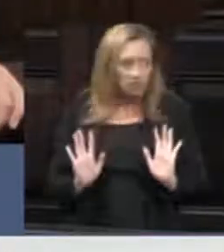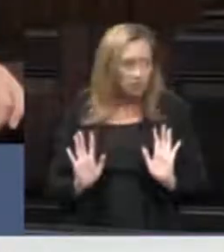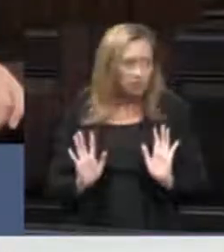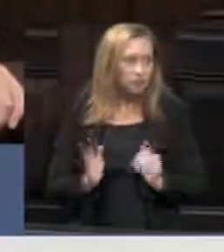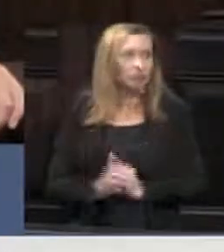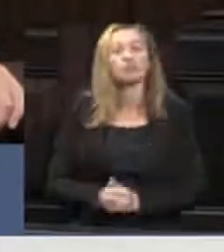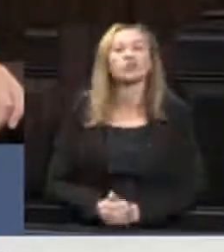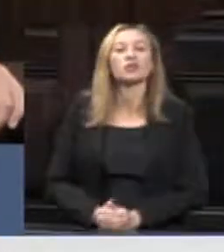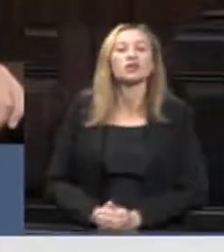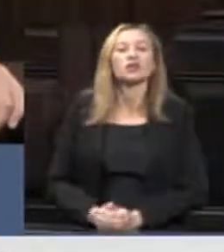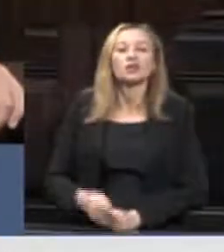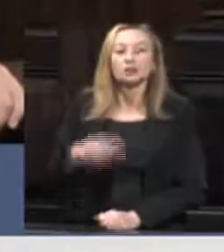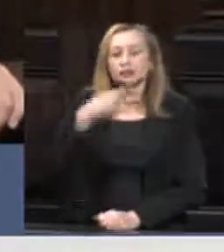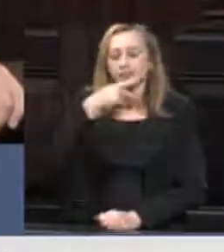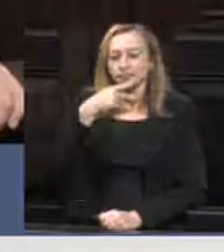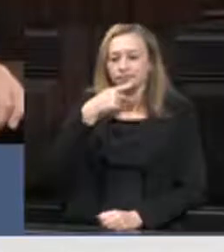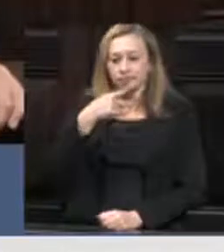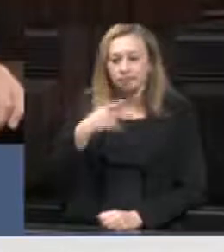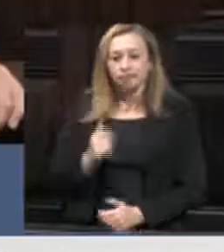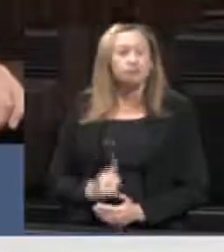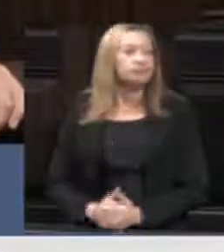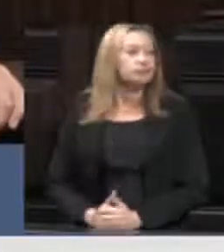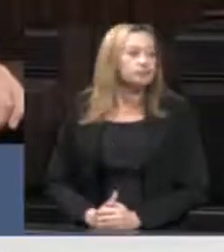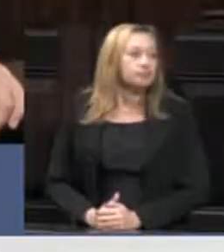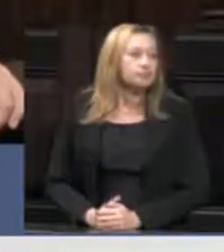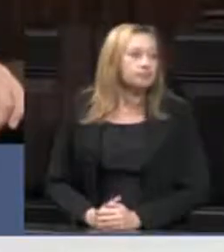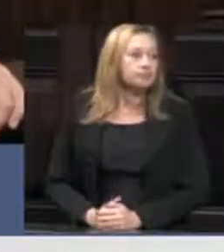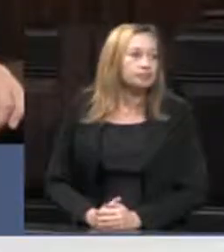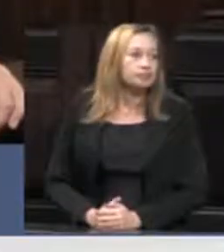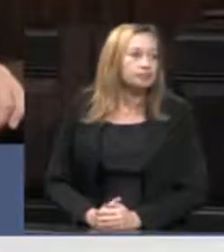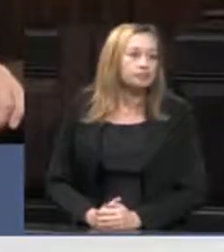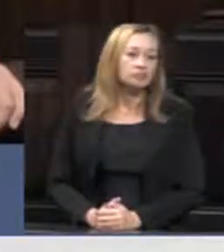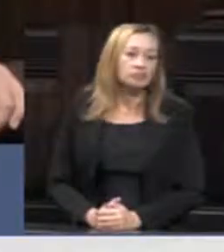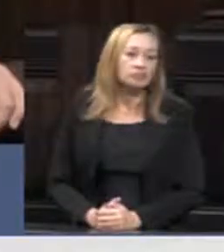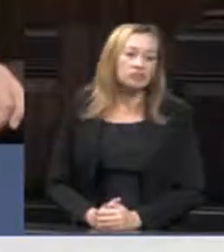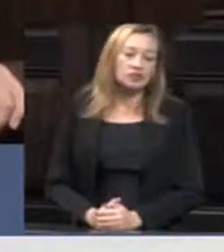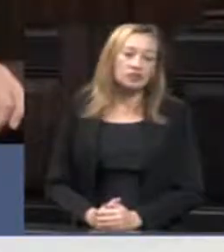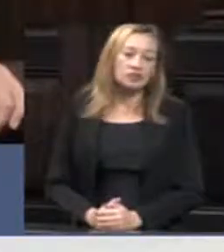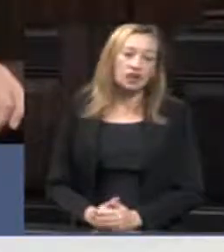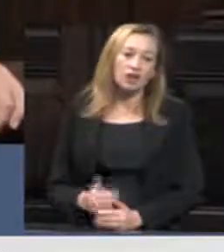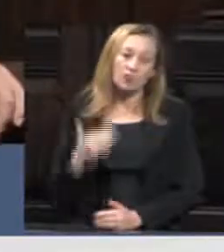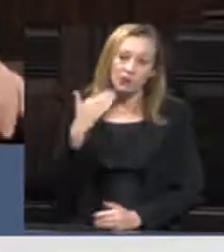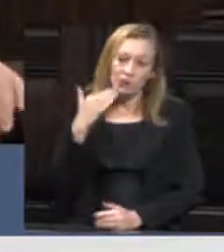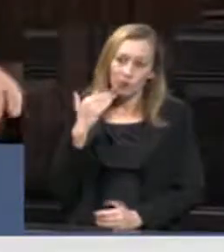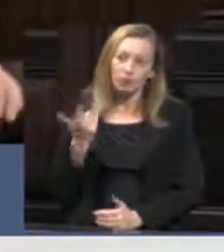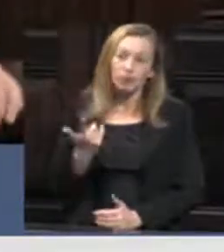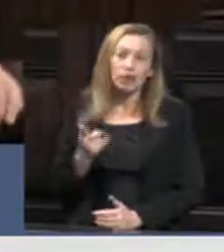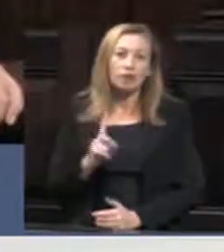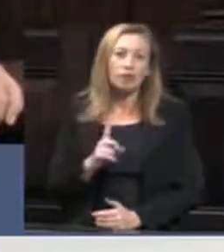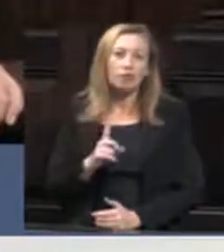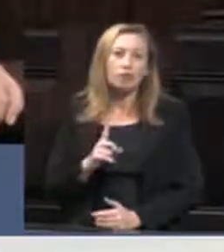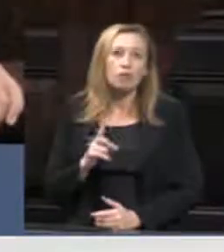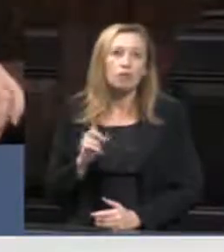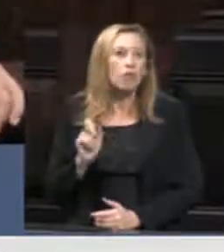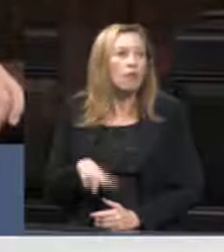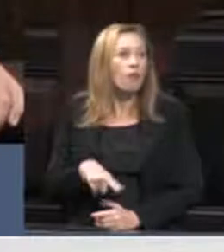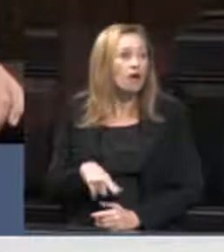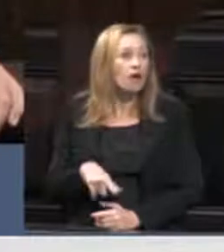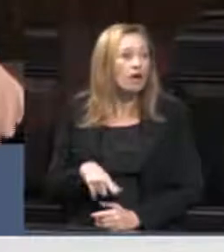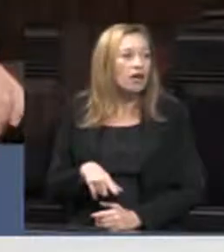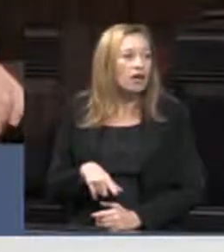Este parlamento, ele está decadente, não é função